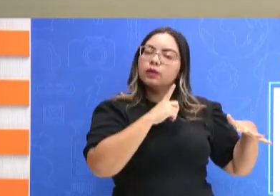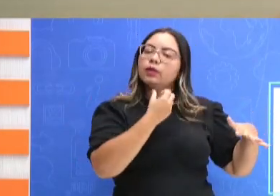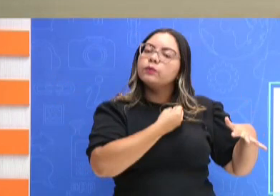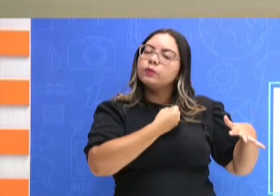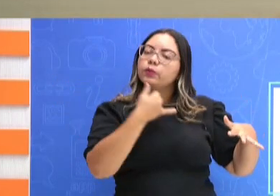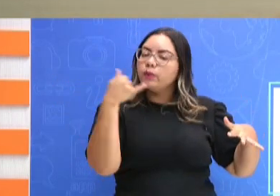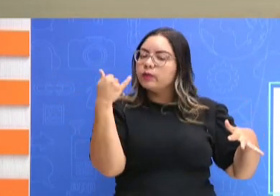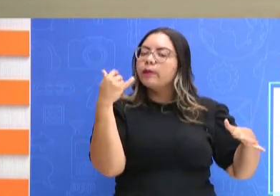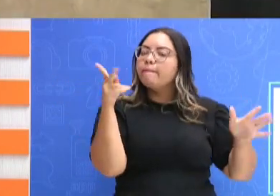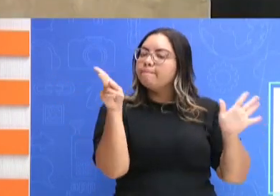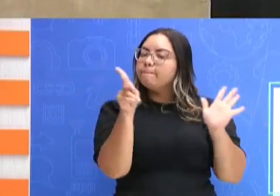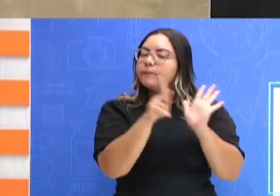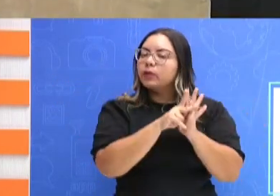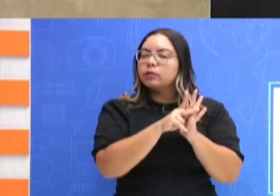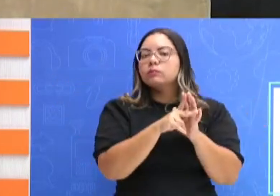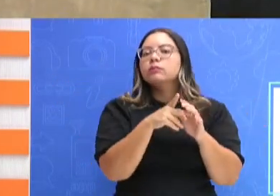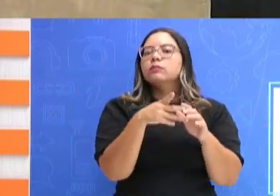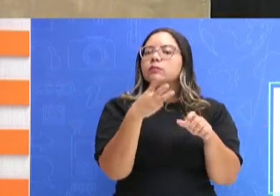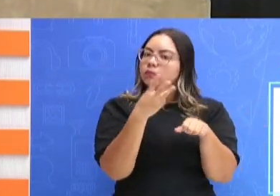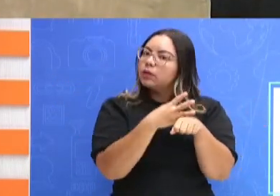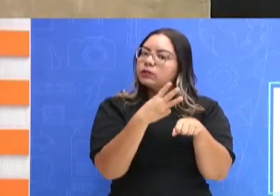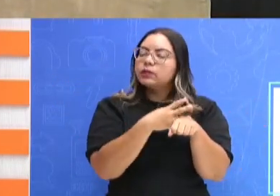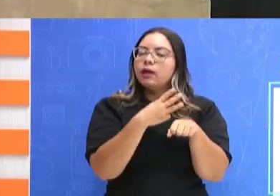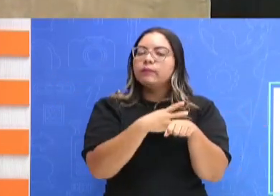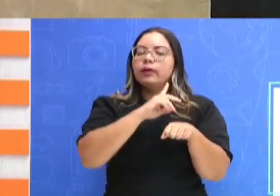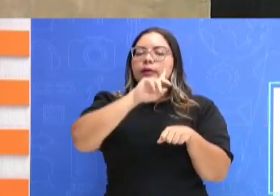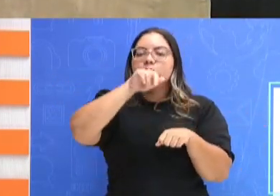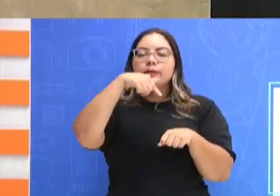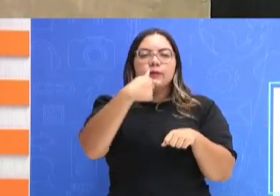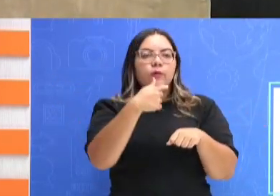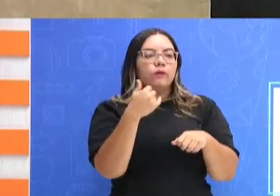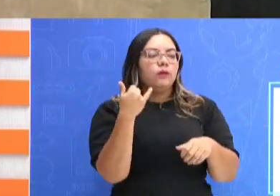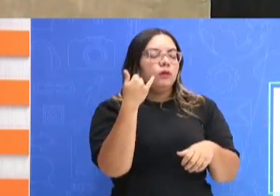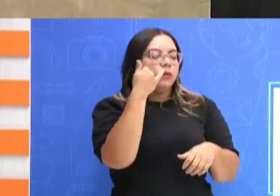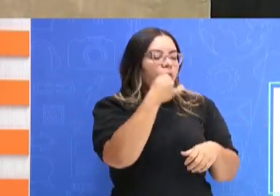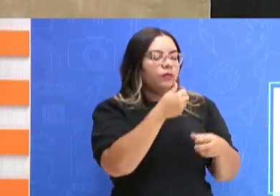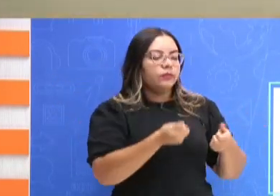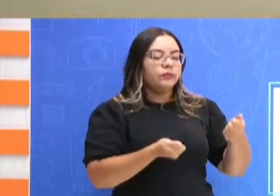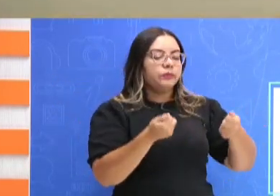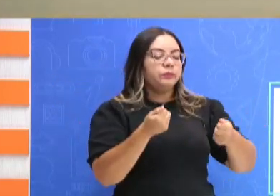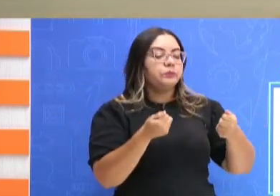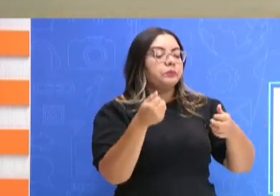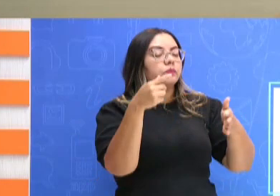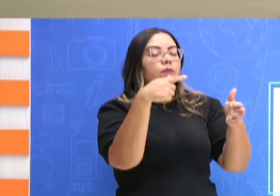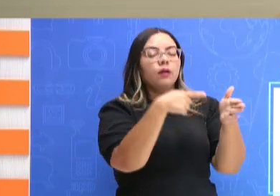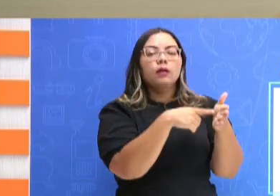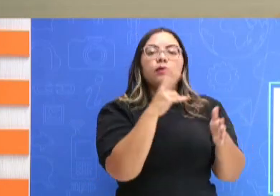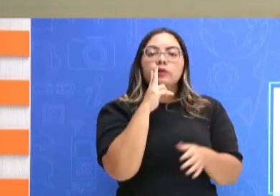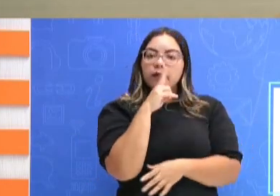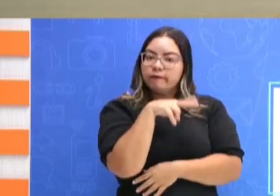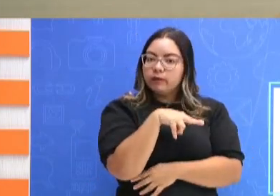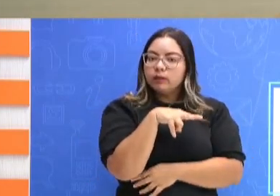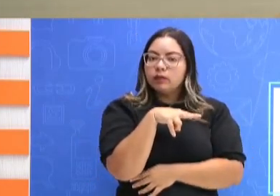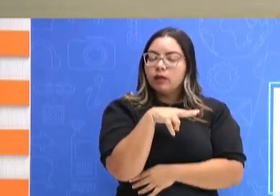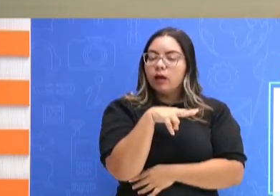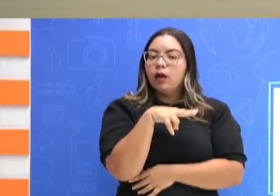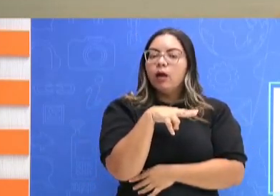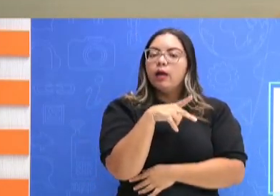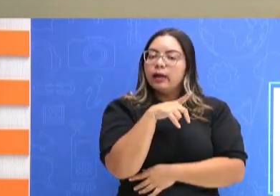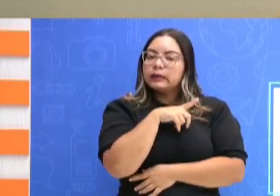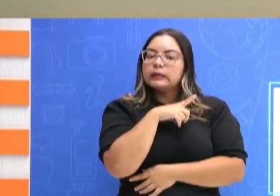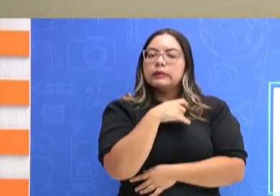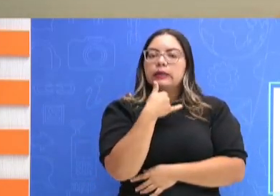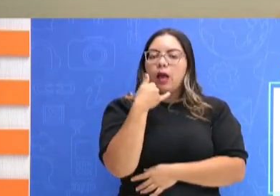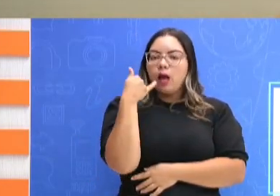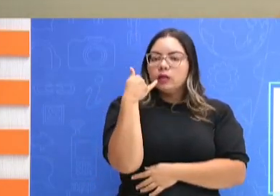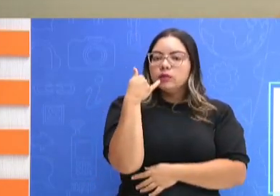pessoa mandar? Vai ter o telefone de contato, isso. WhatsApp, essas coisas? Isso. Aí logo depois passa um carro e ele joga na rua. Se você filmar, esse carro vai ter uma